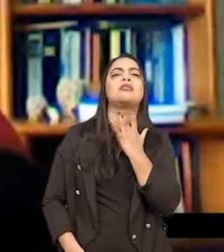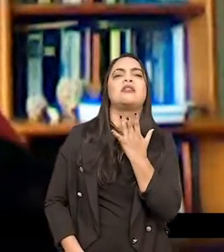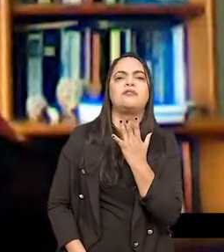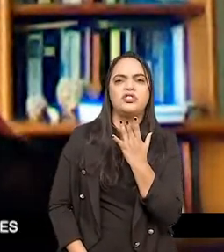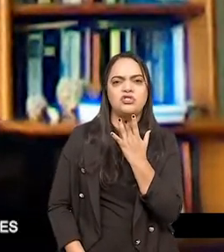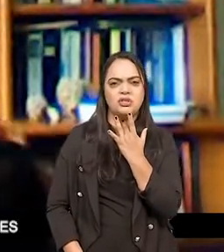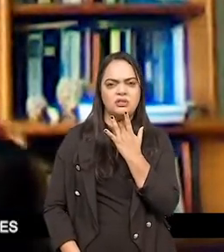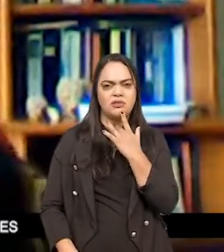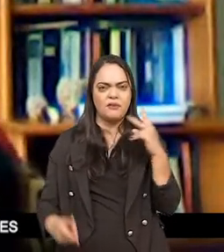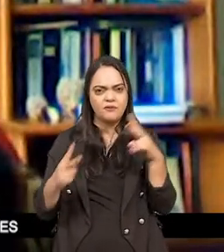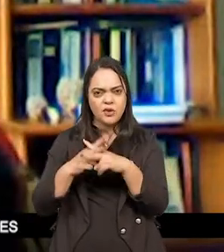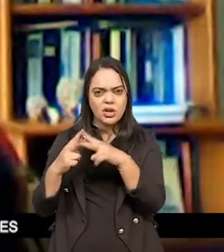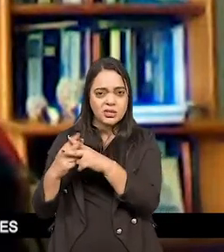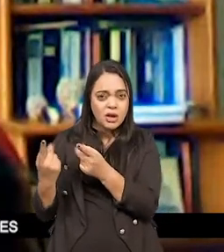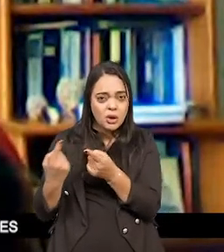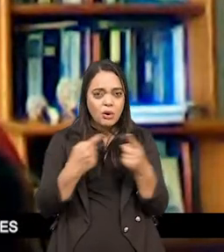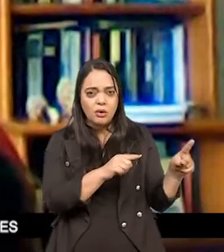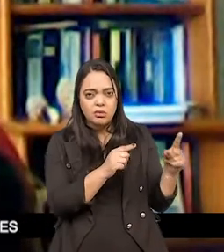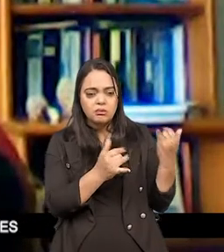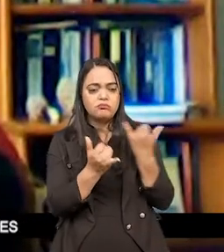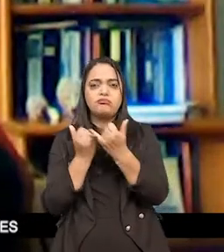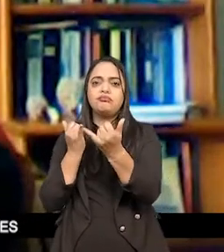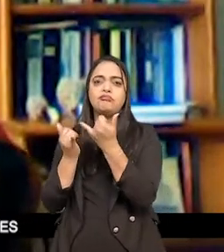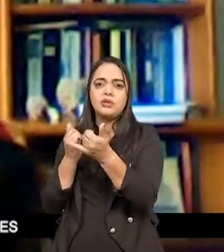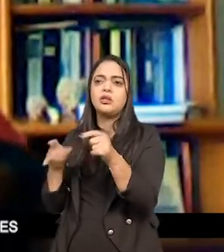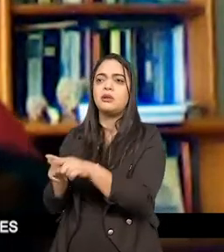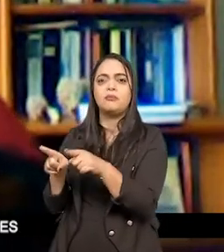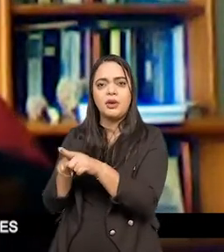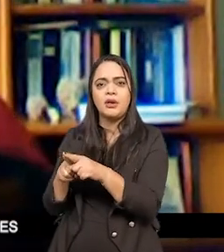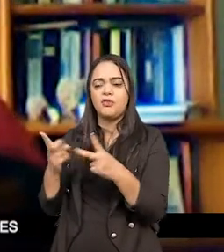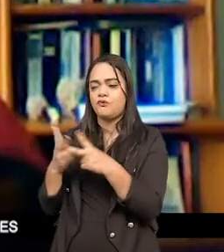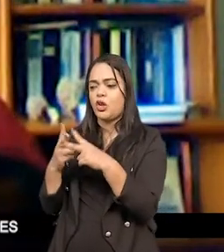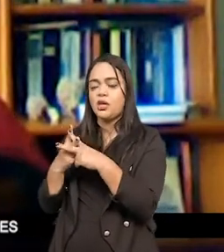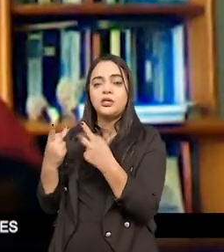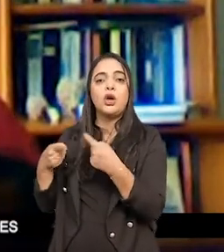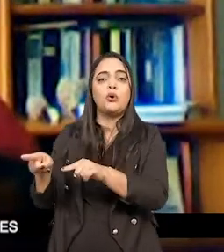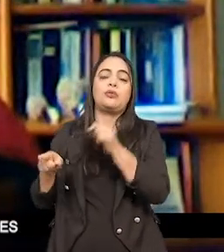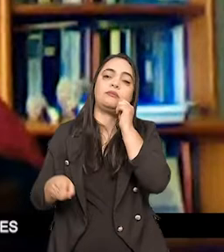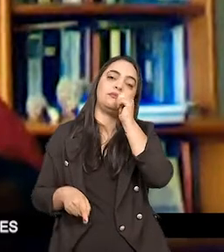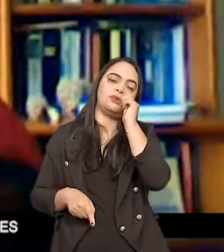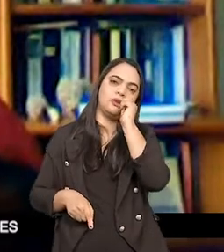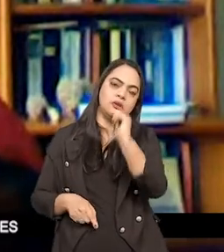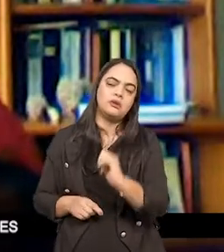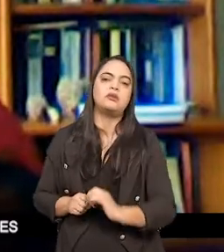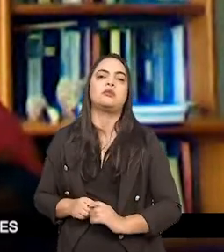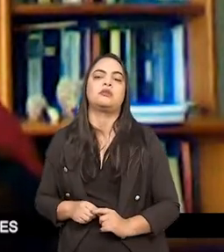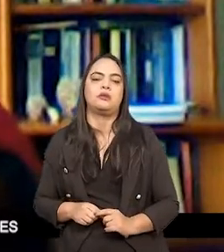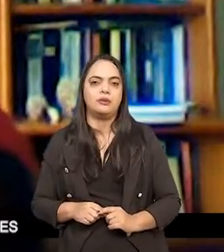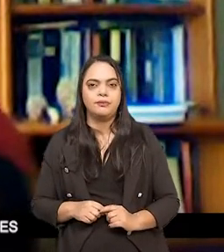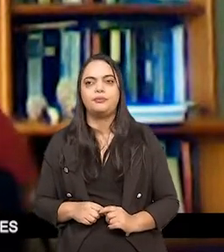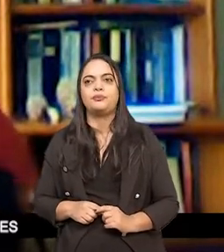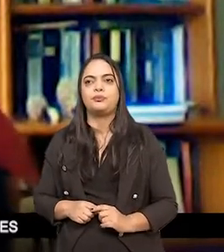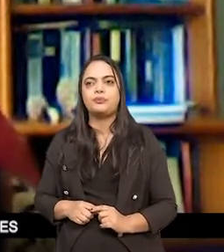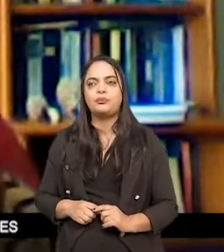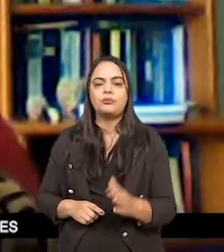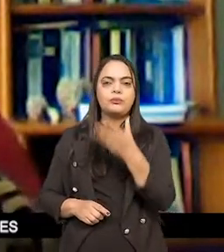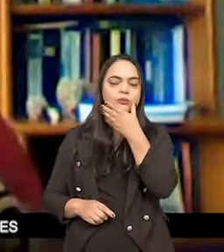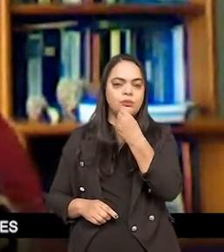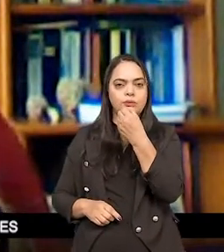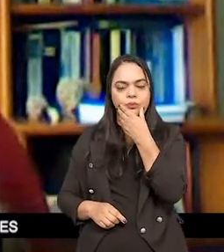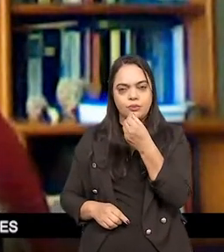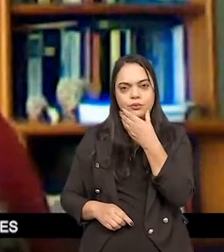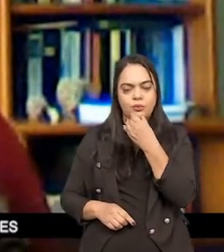violência do corpo feminino, não é? esse outro senhor que matou ali